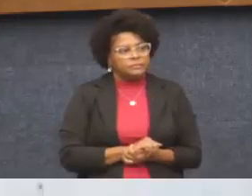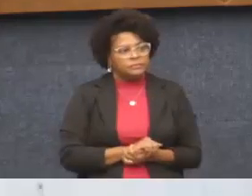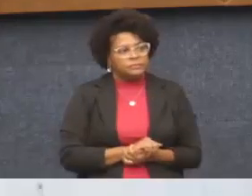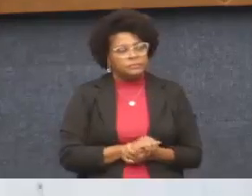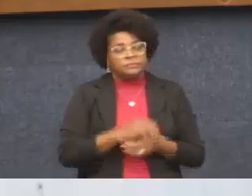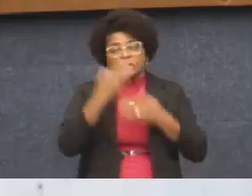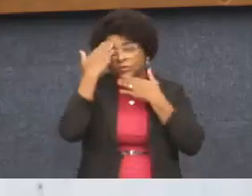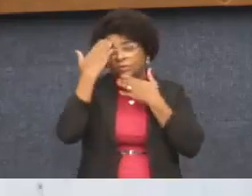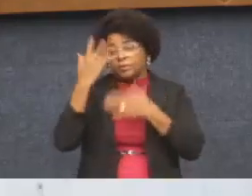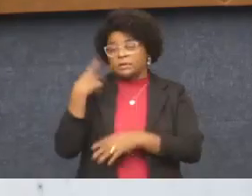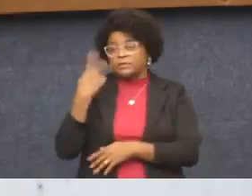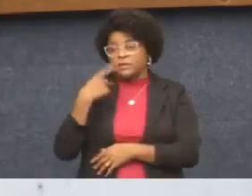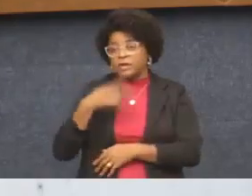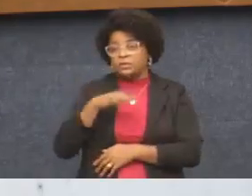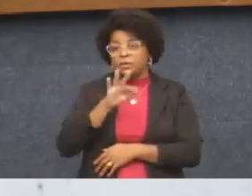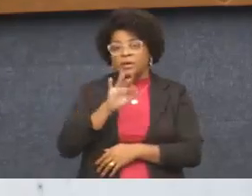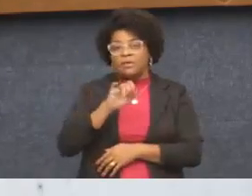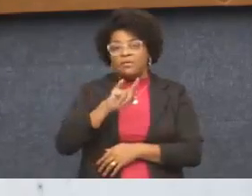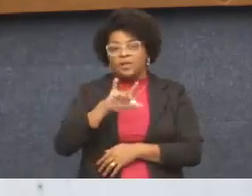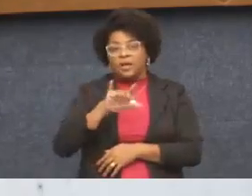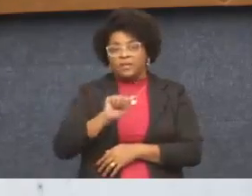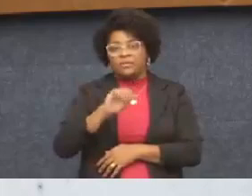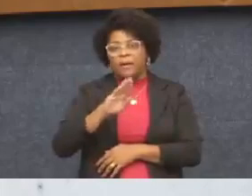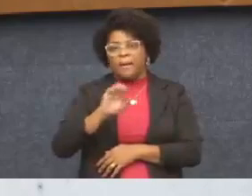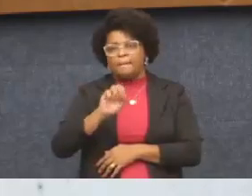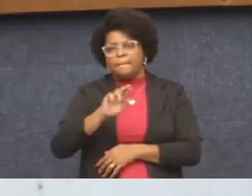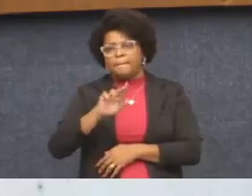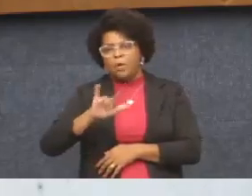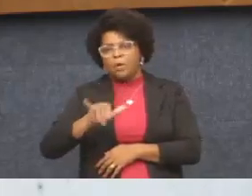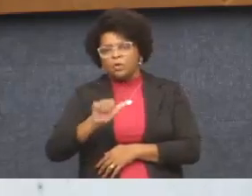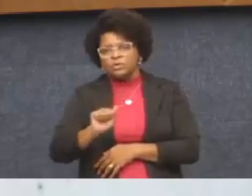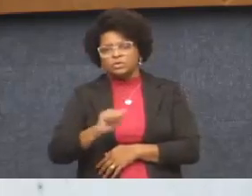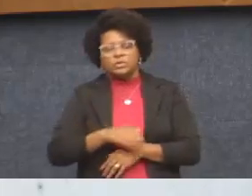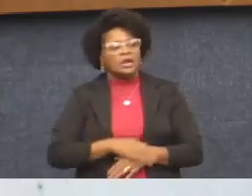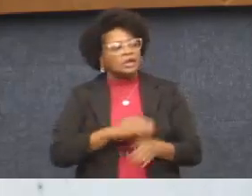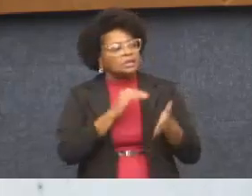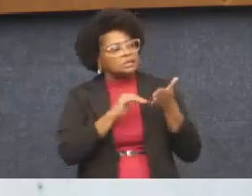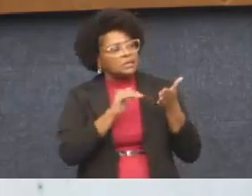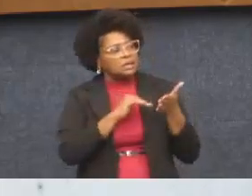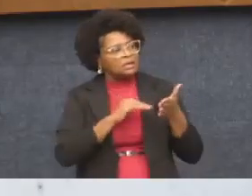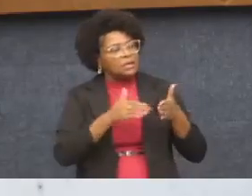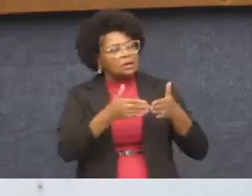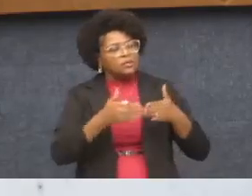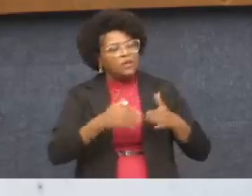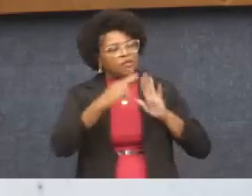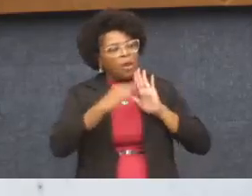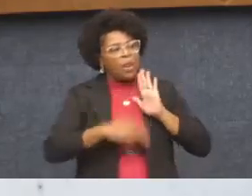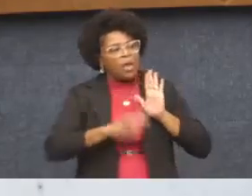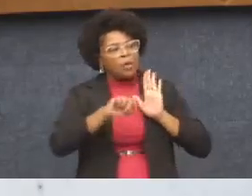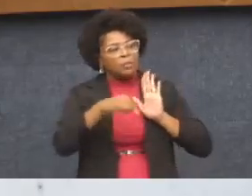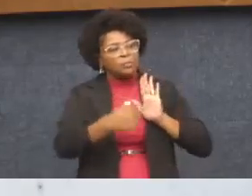Obrigado, vereadora Flávia Borja. Senhor secretário, faça a leitura do próximo projeto em pauta.